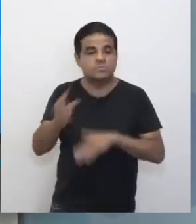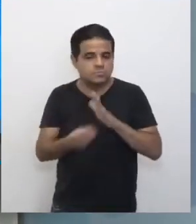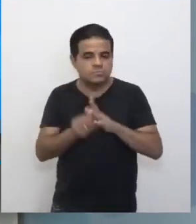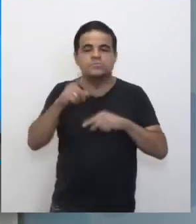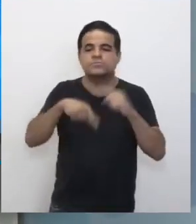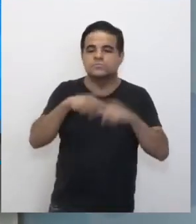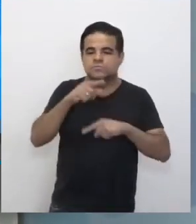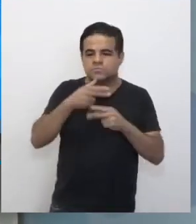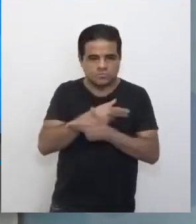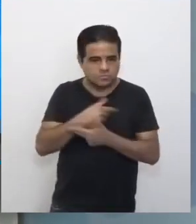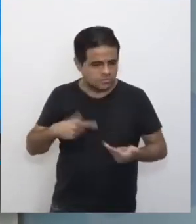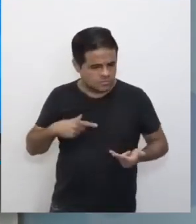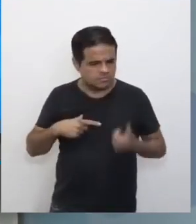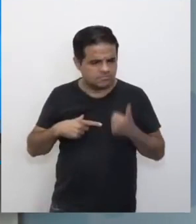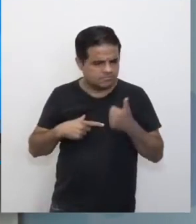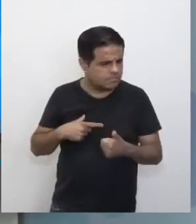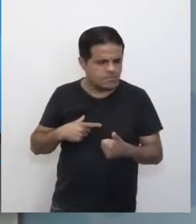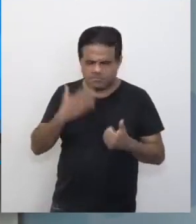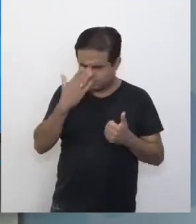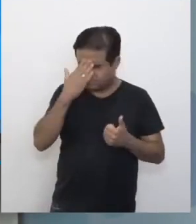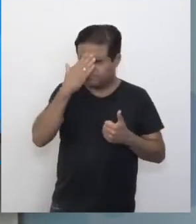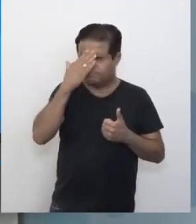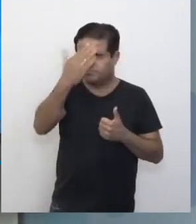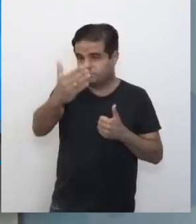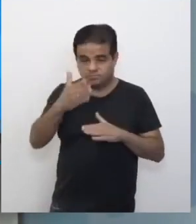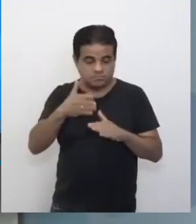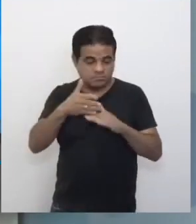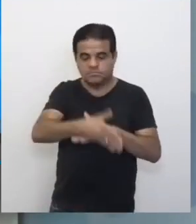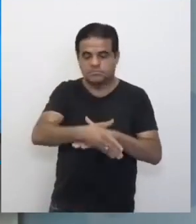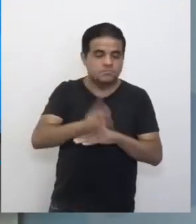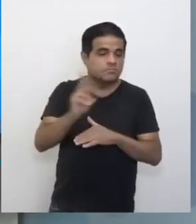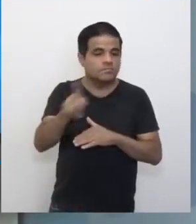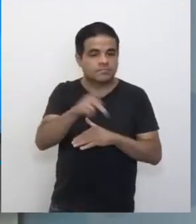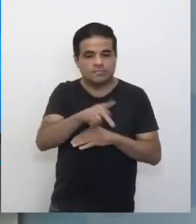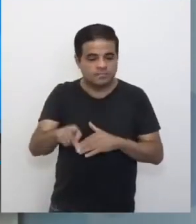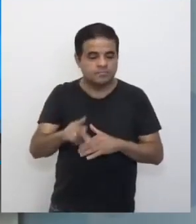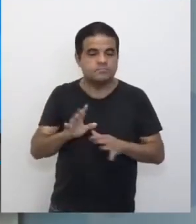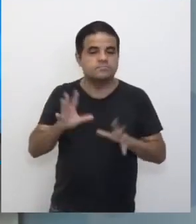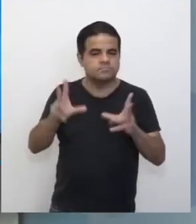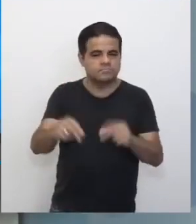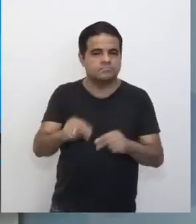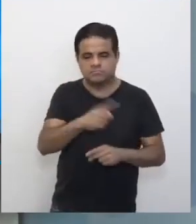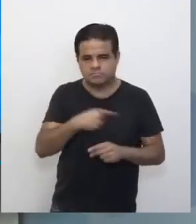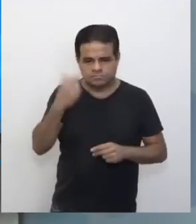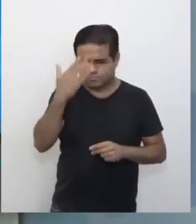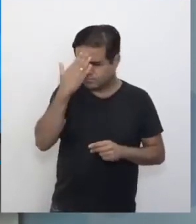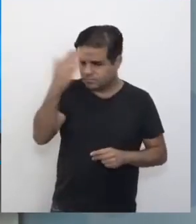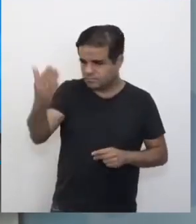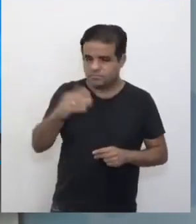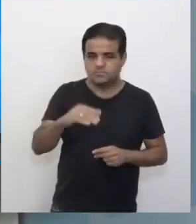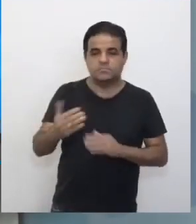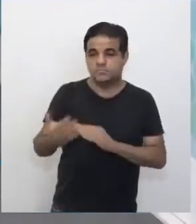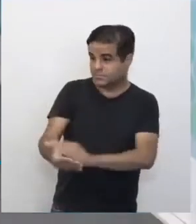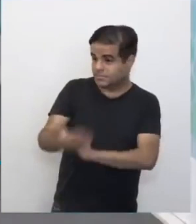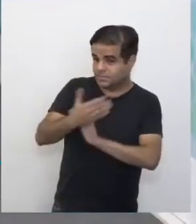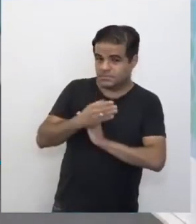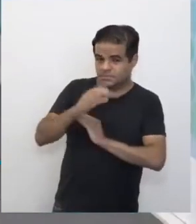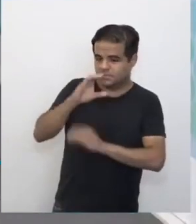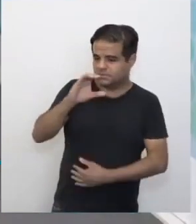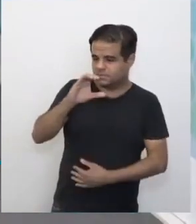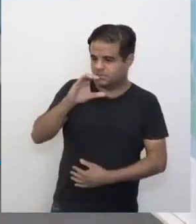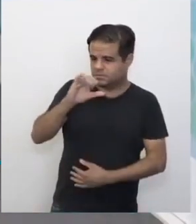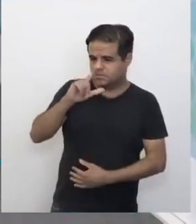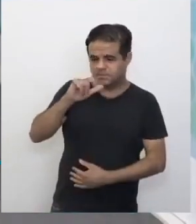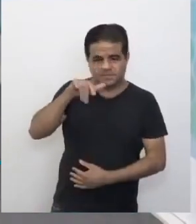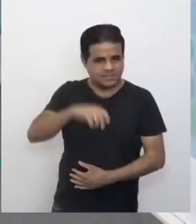no repertório. Muito obrigado pela participação dos alunos, dos professores, dos pais. Obrigado pela ajuda da professora Silene,